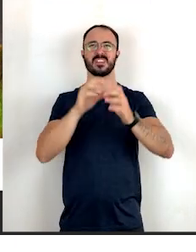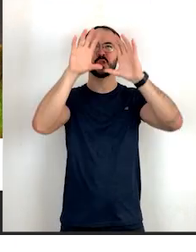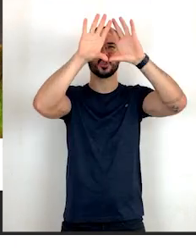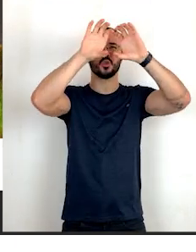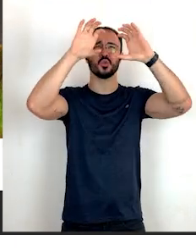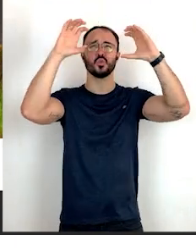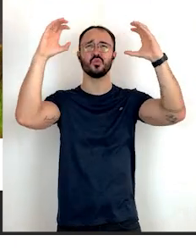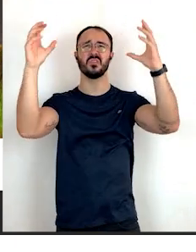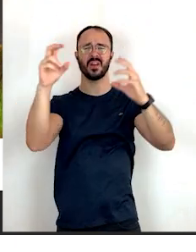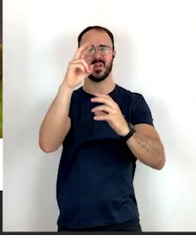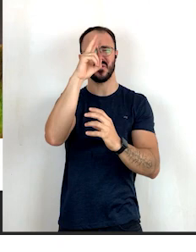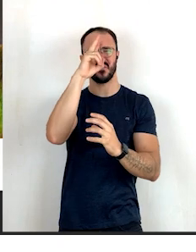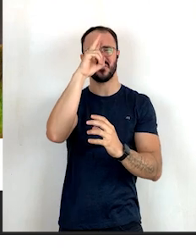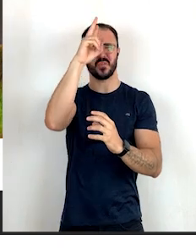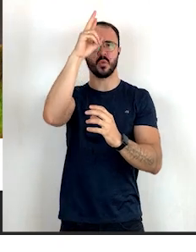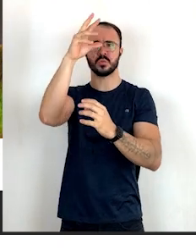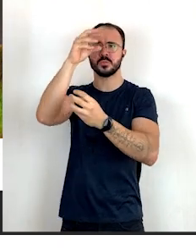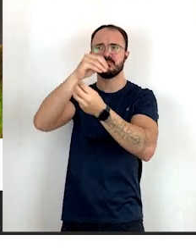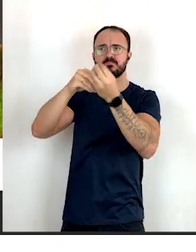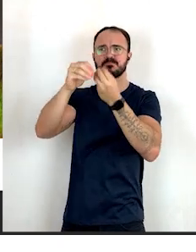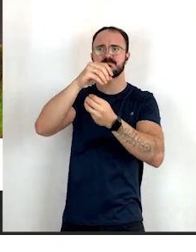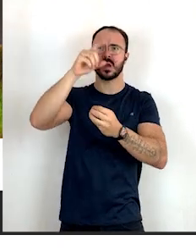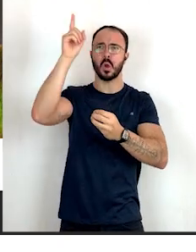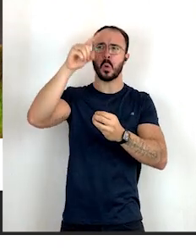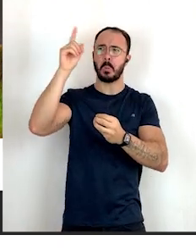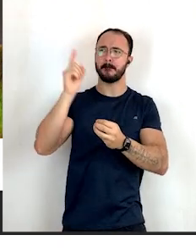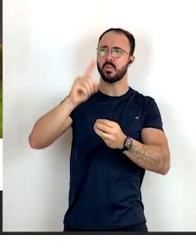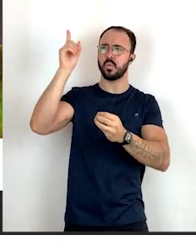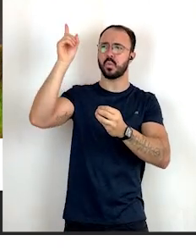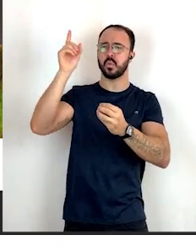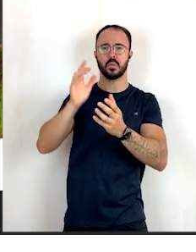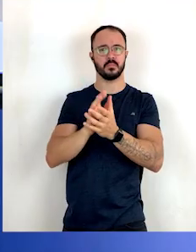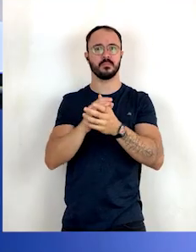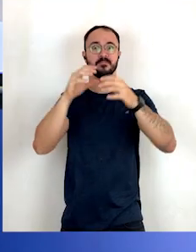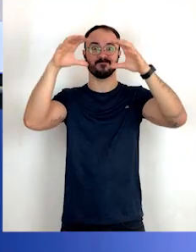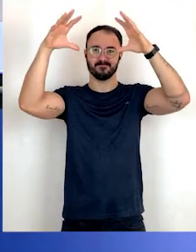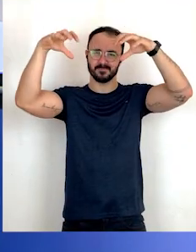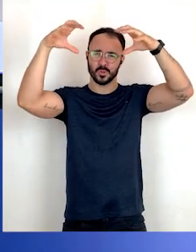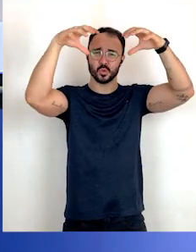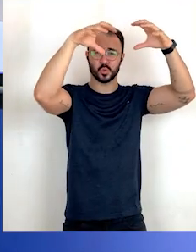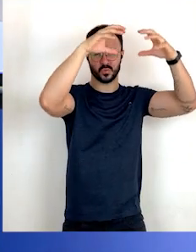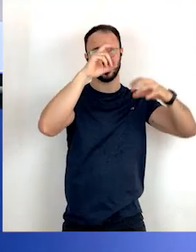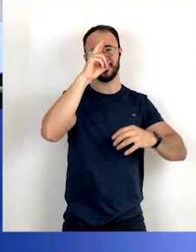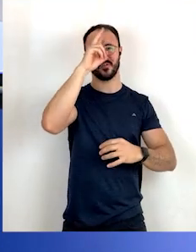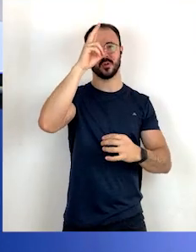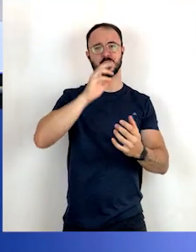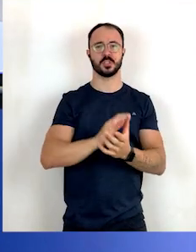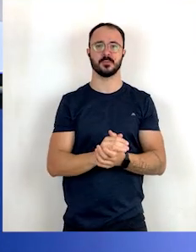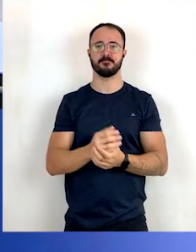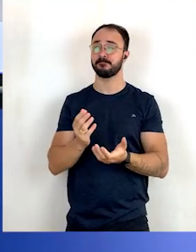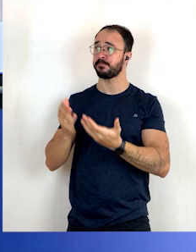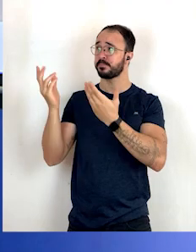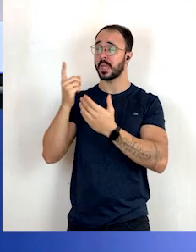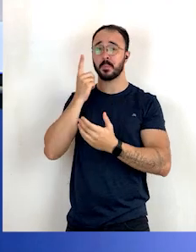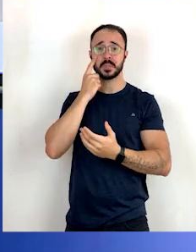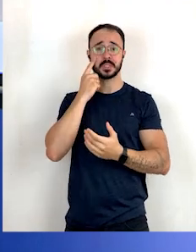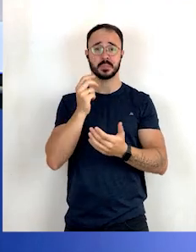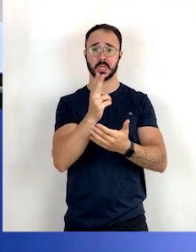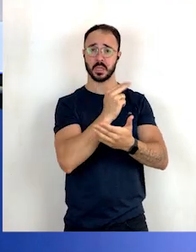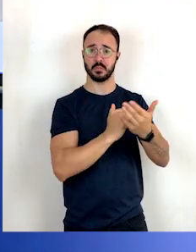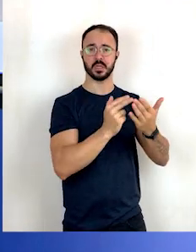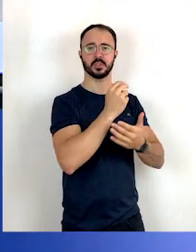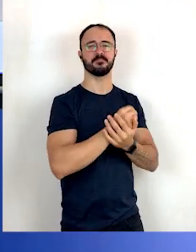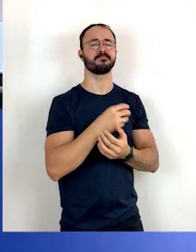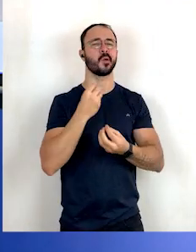falando em tempestades de grande intensidade. Vamos observar a imagem ao lado e entender como que acontece a formação de um